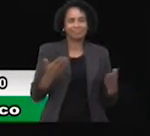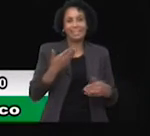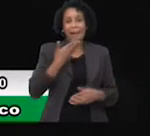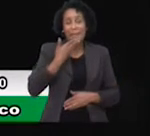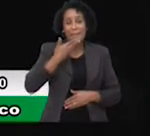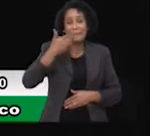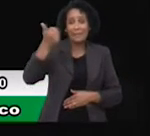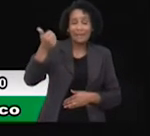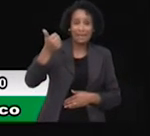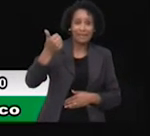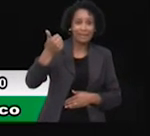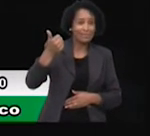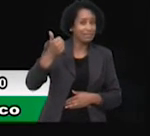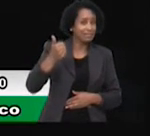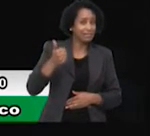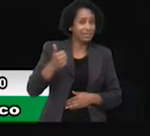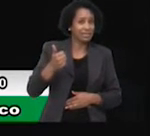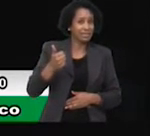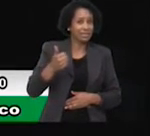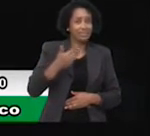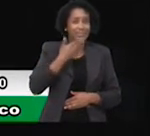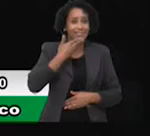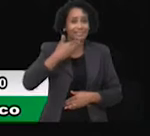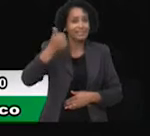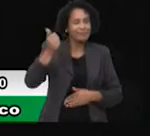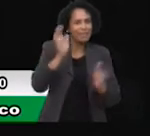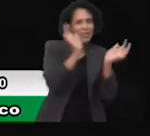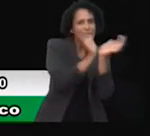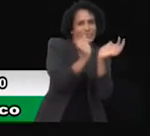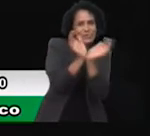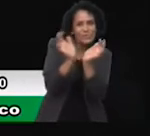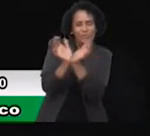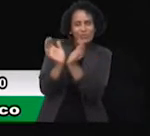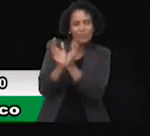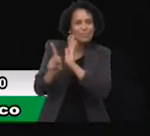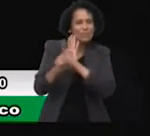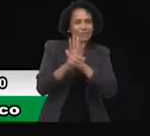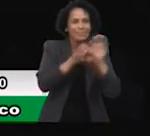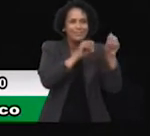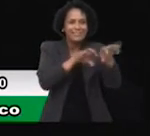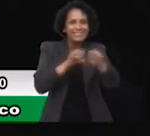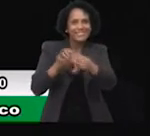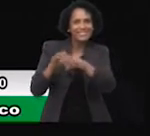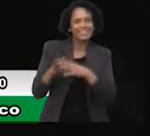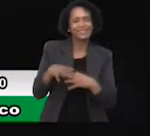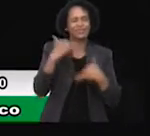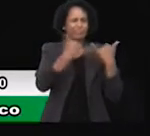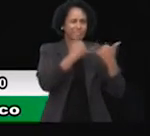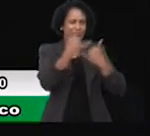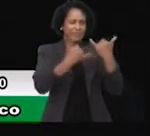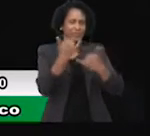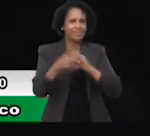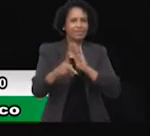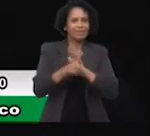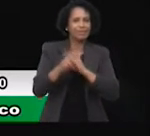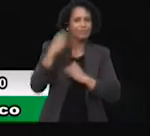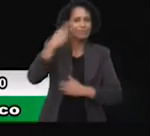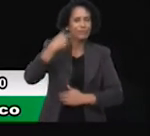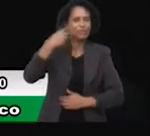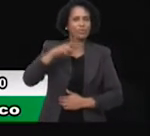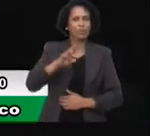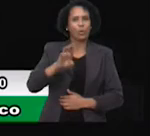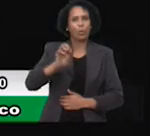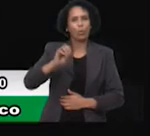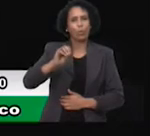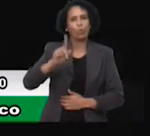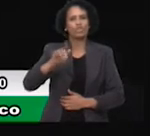Câmara de Educação, a comissão de educação aqui, né, que era composta eu, vereador Rogério, vereador Mário,